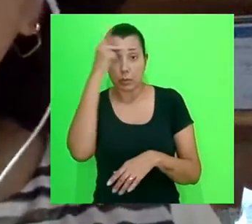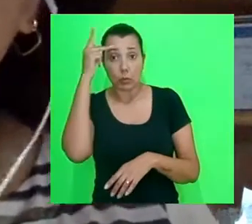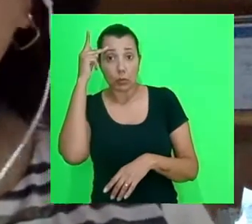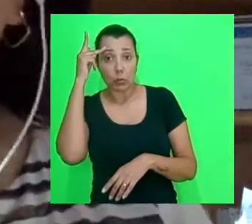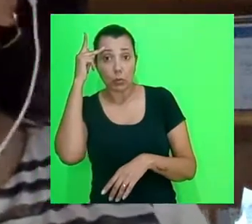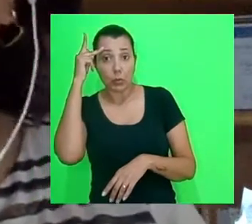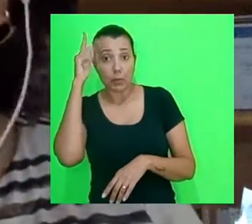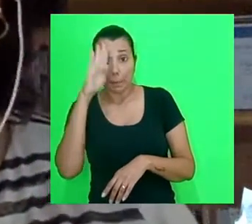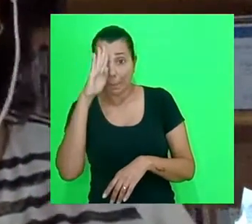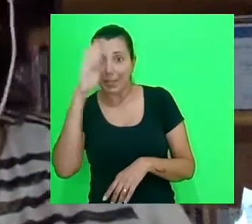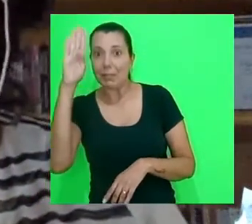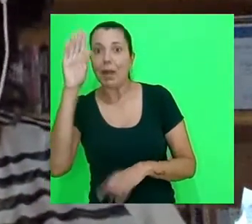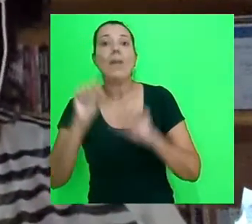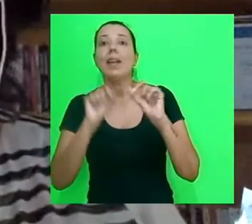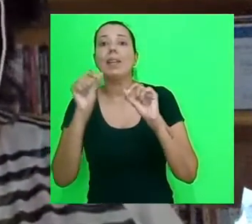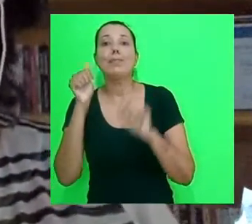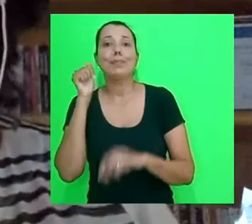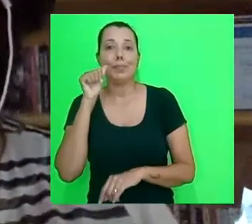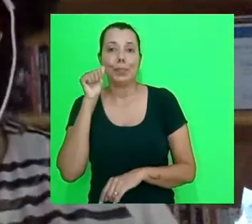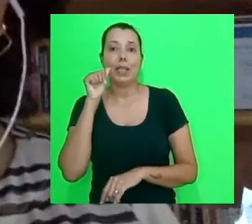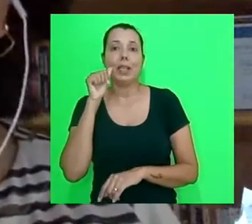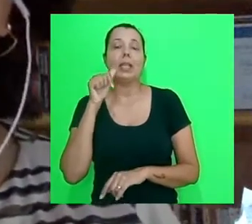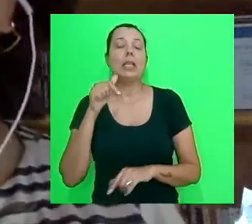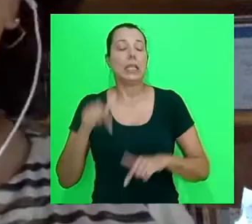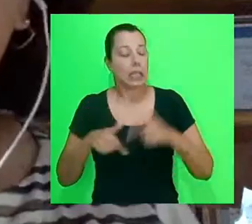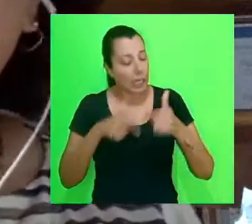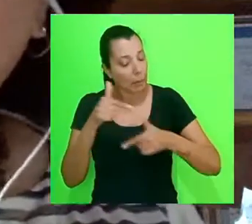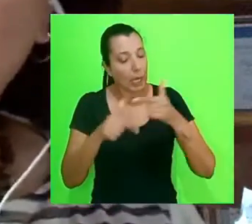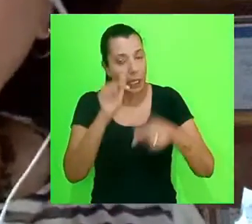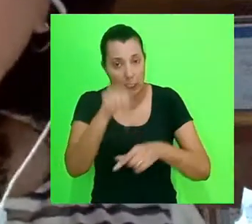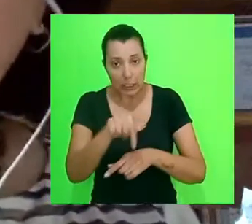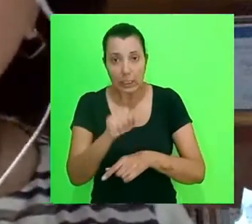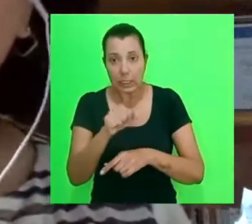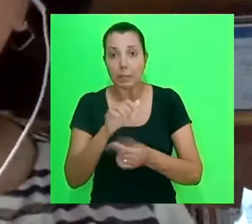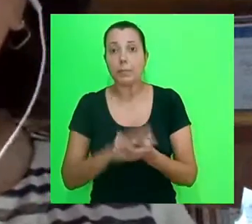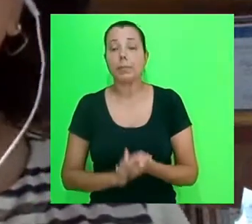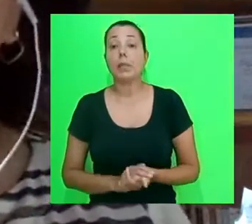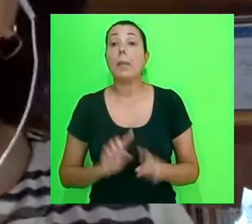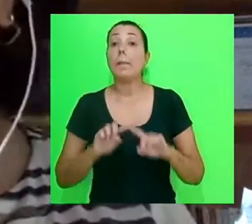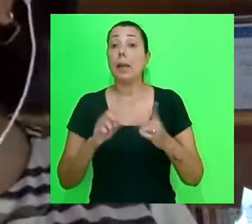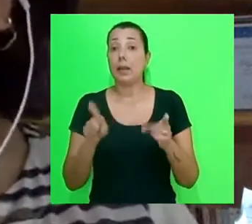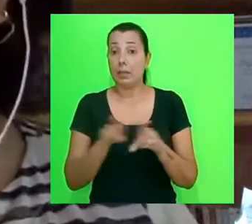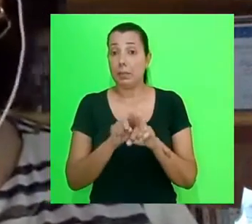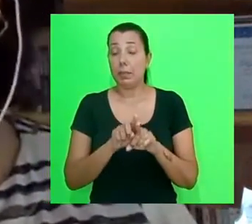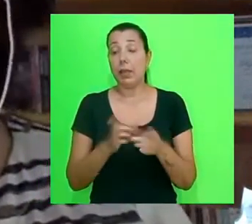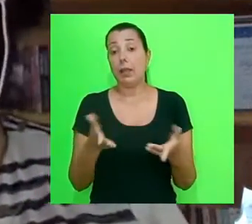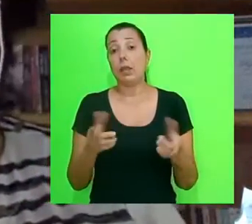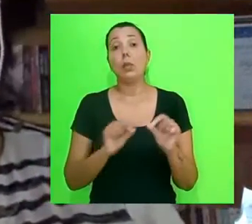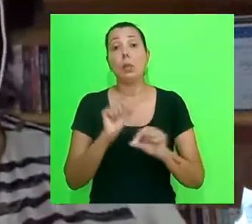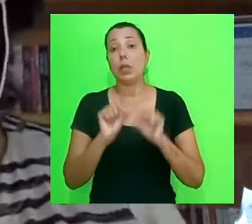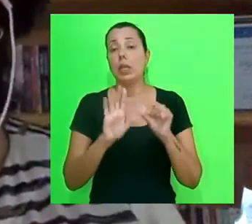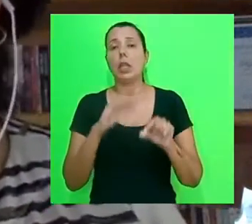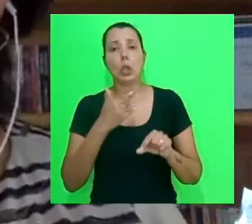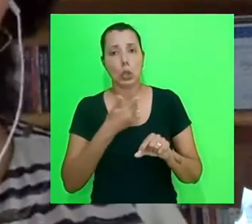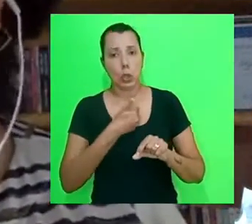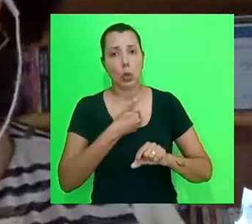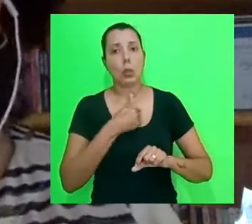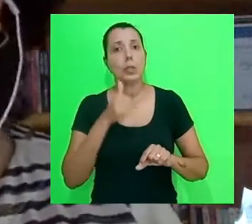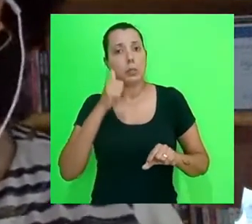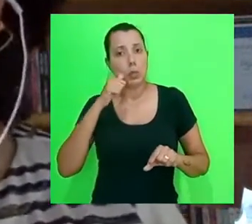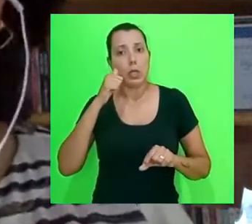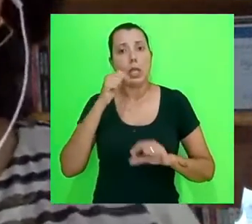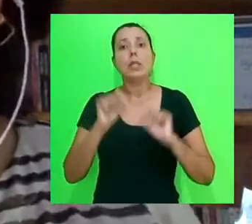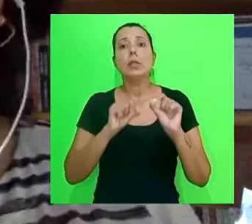somos nós a maioria da informalidade, né? Quando você olha, a maioria daqueles que atuam no campo da informalidade, sem a